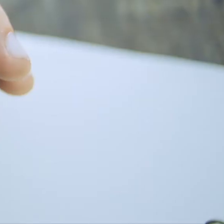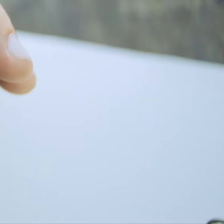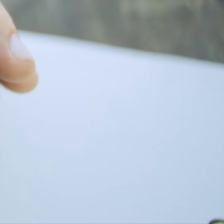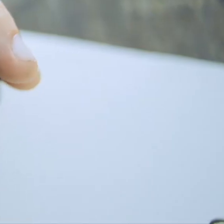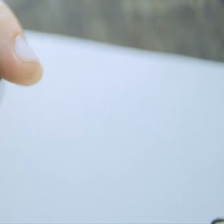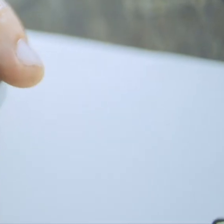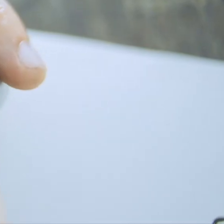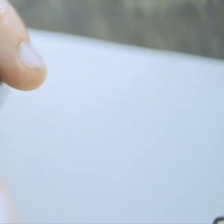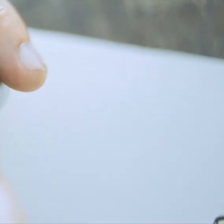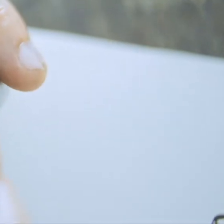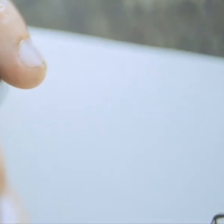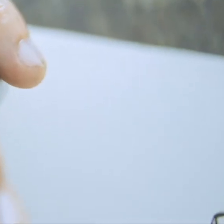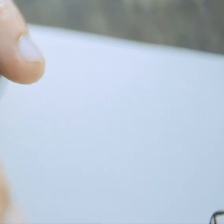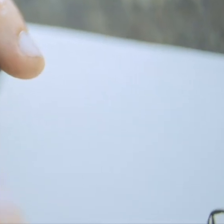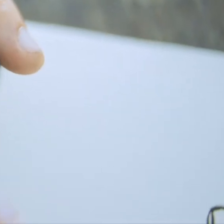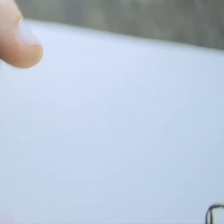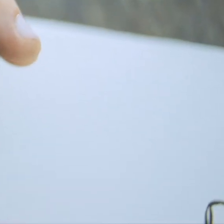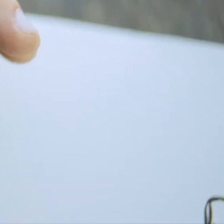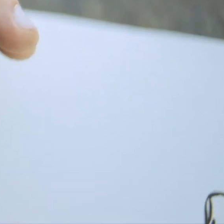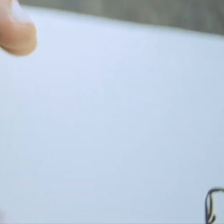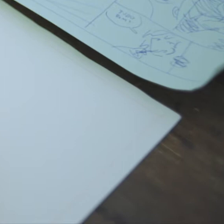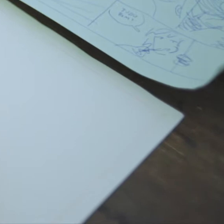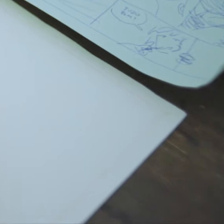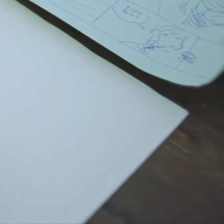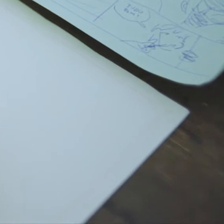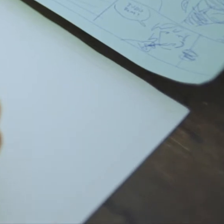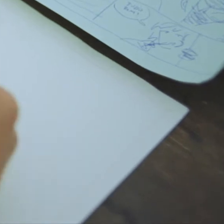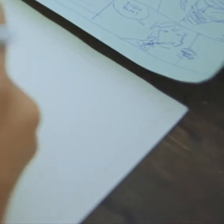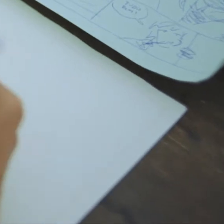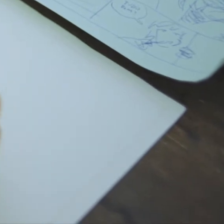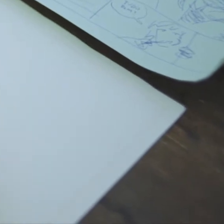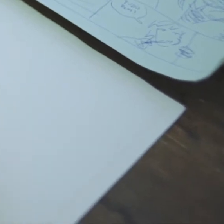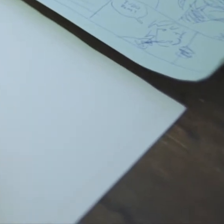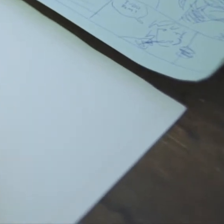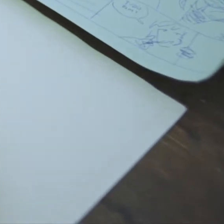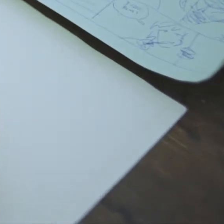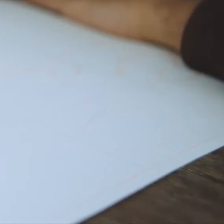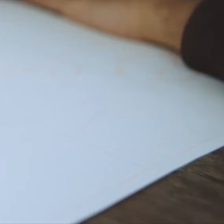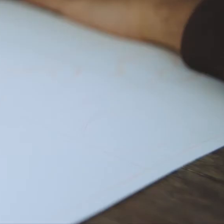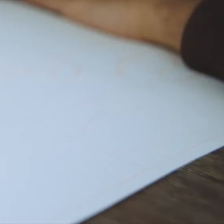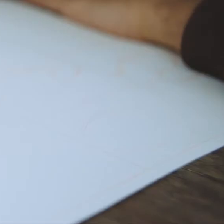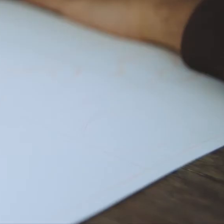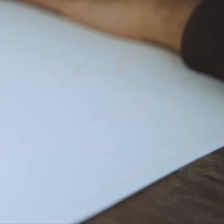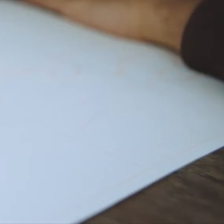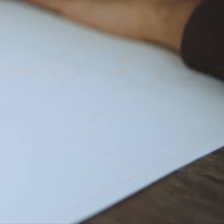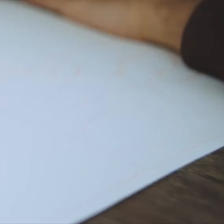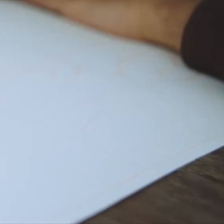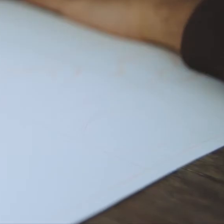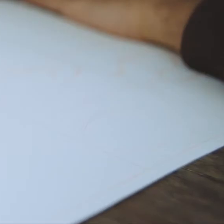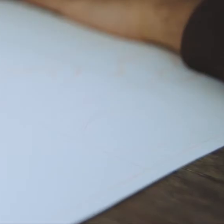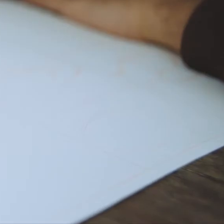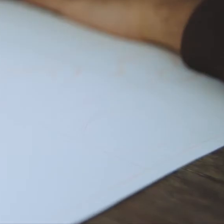de que eu deveria produzir as coisas à mão o máximo possível, assim, se eu conseguisse ter um original exatamente igual o que vai ser impresso, esse é o